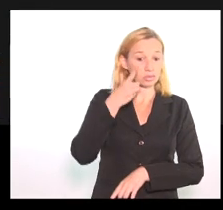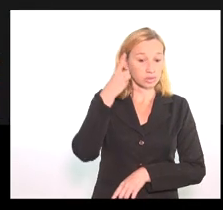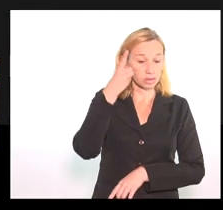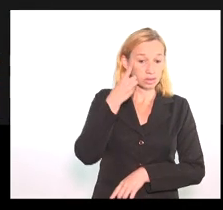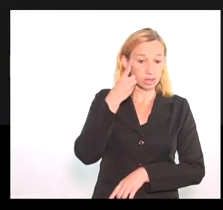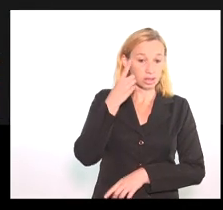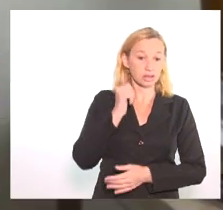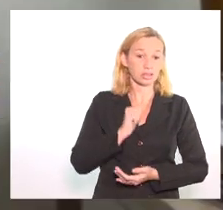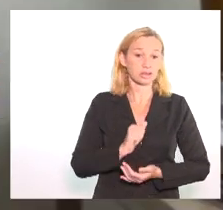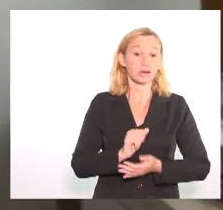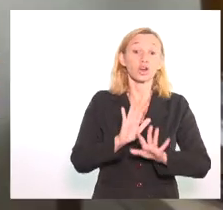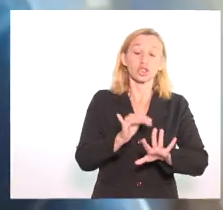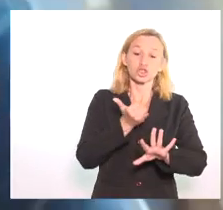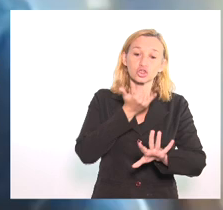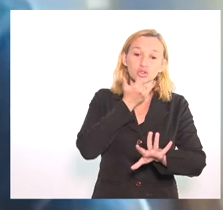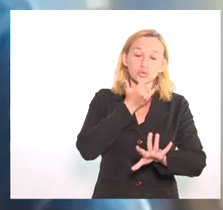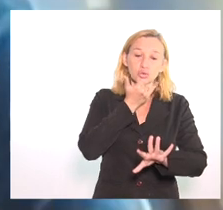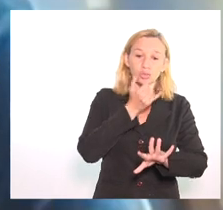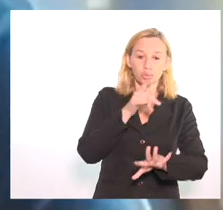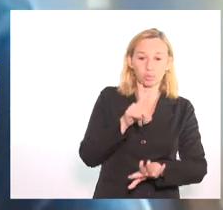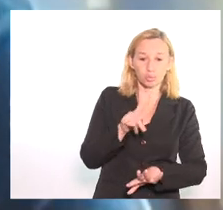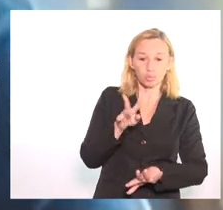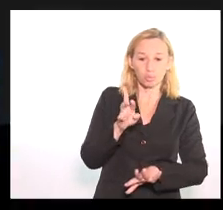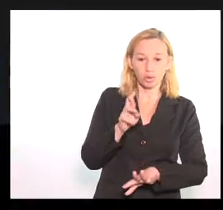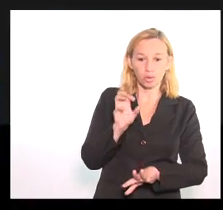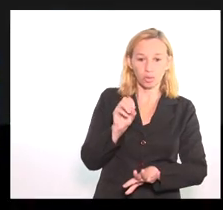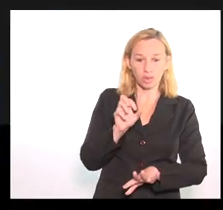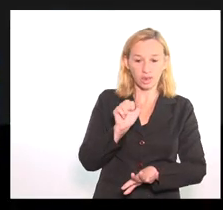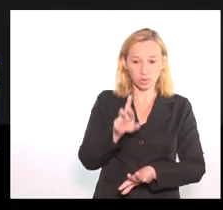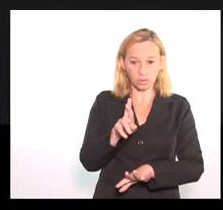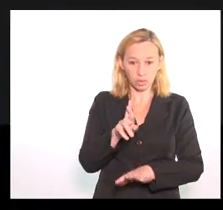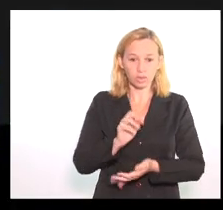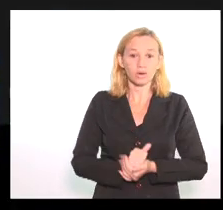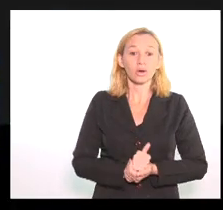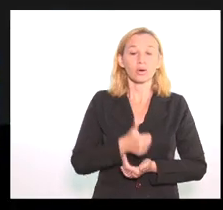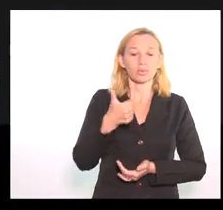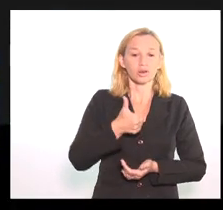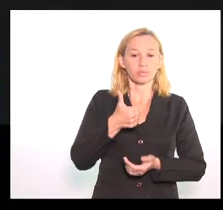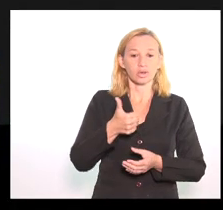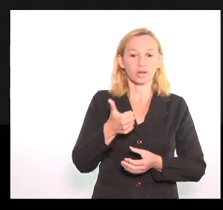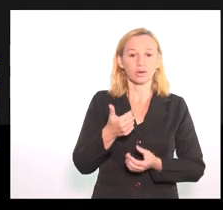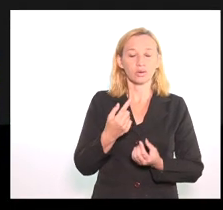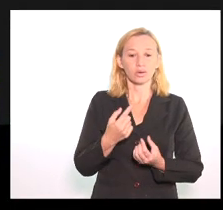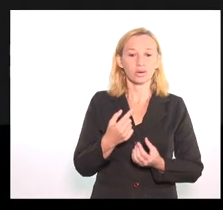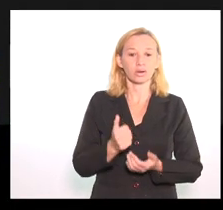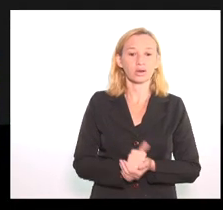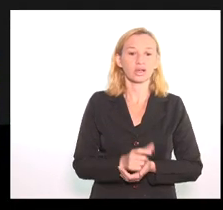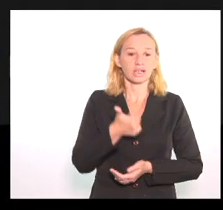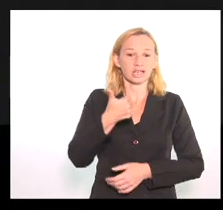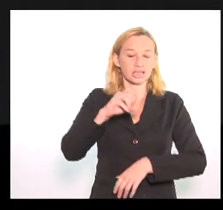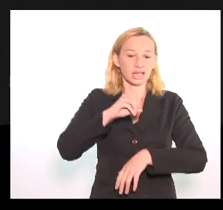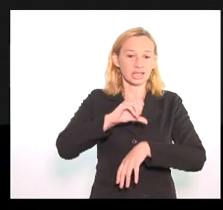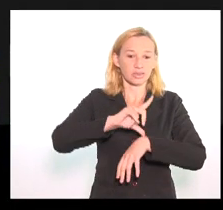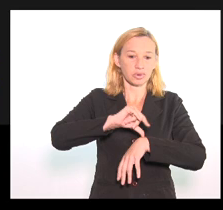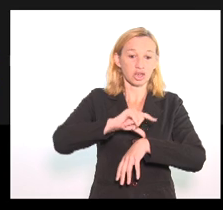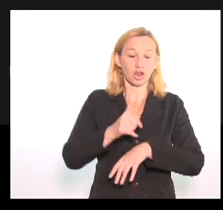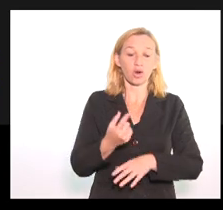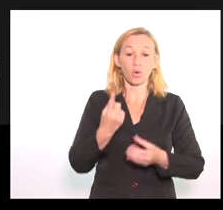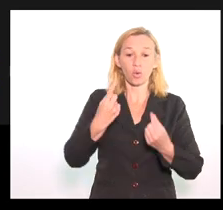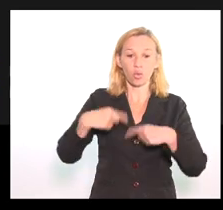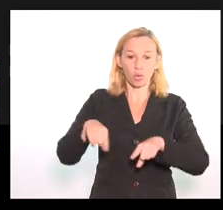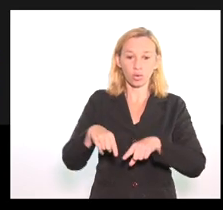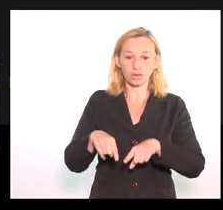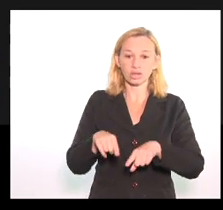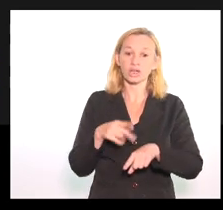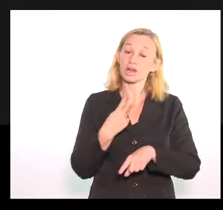desculpa. Procurador Rodrigo. Então, o primeiro ponto, às 10 da manhã, vai ser de Vossa Excelência. Se precisar